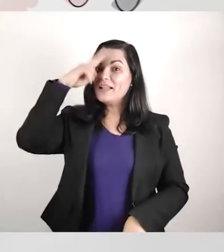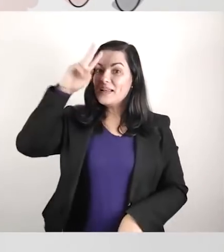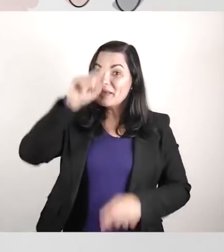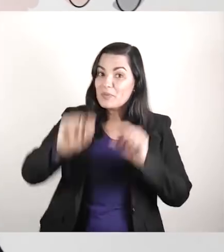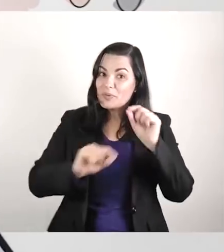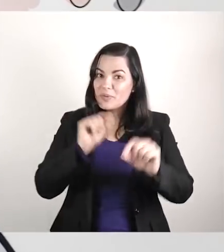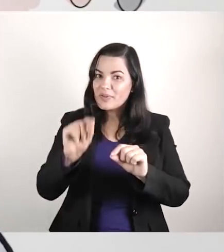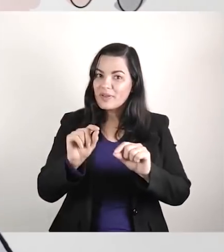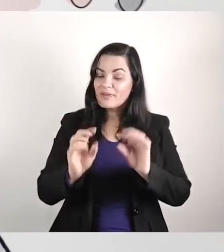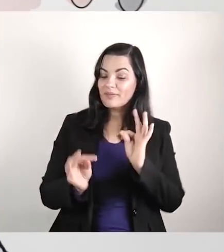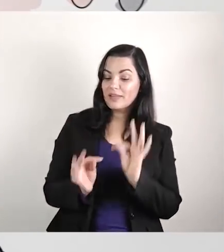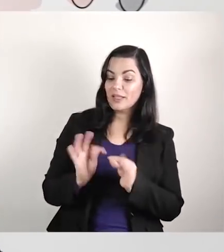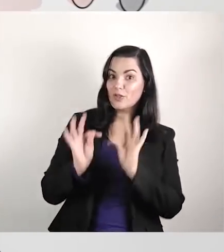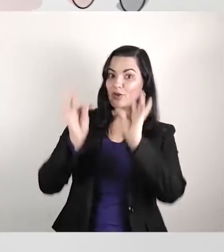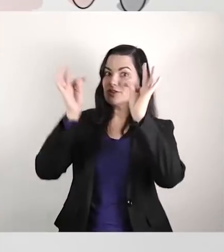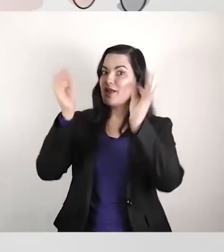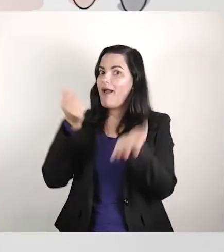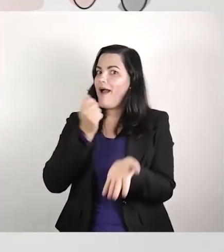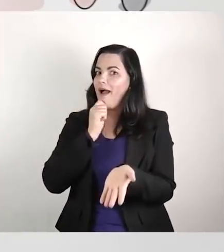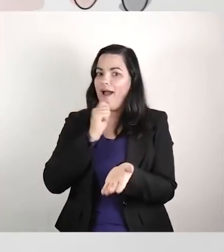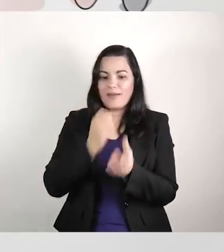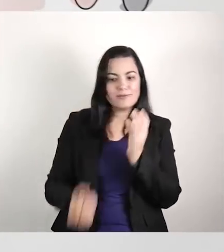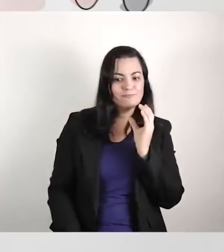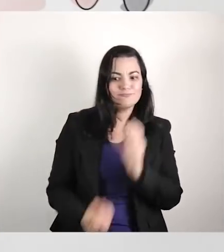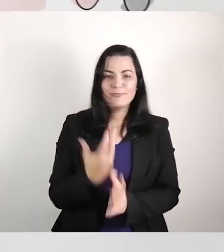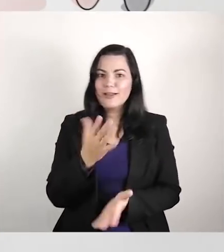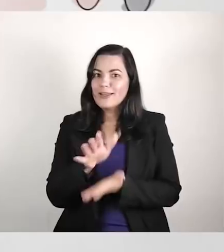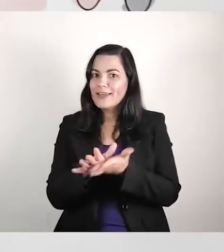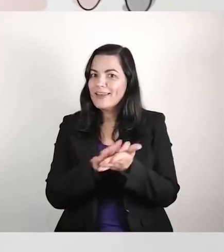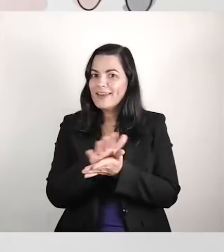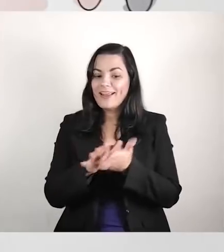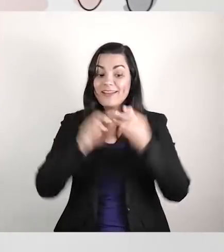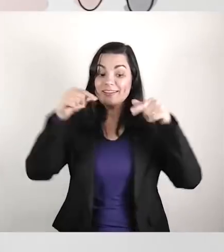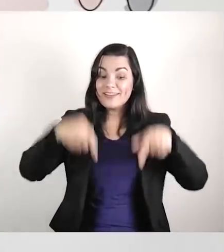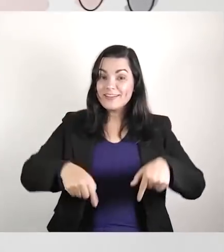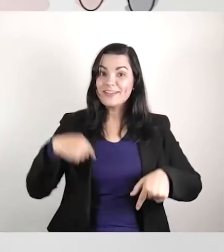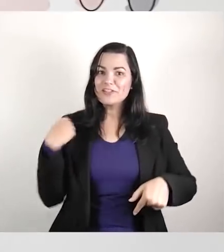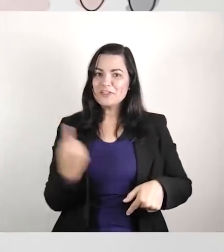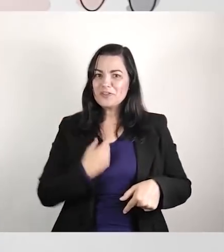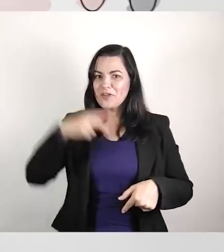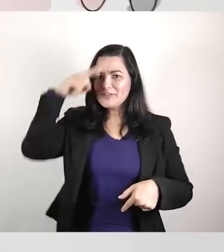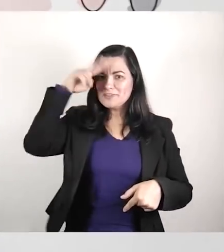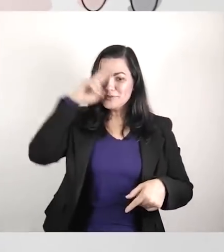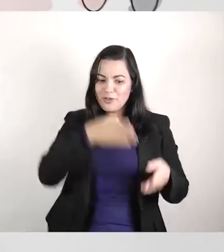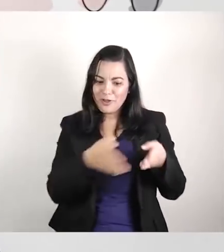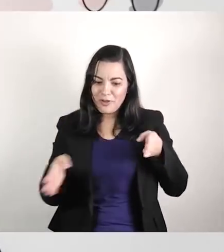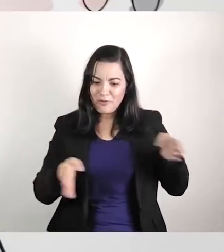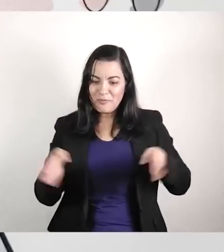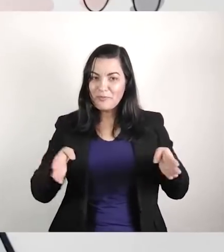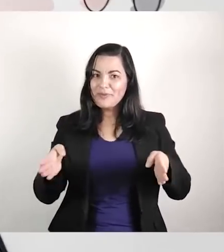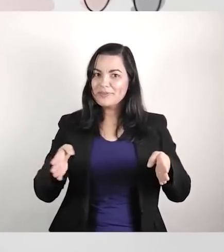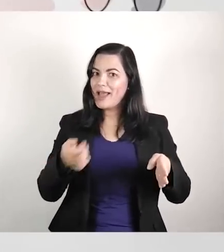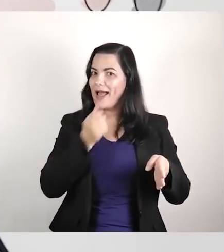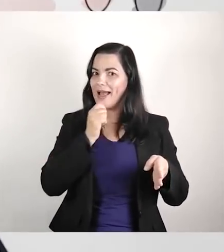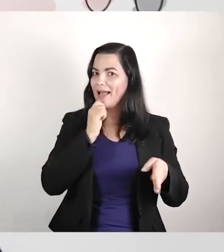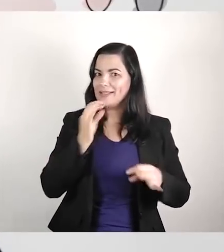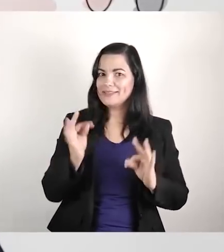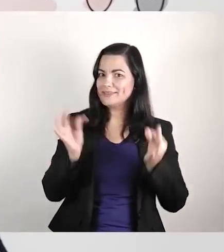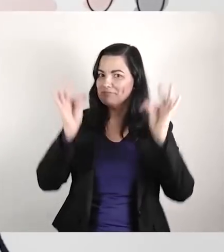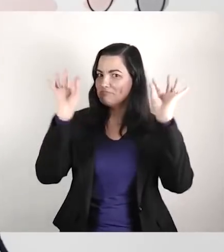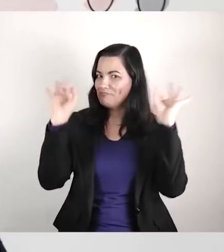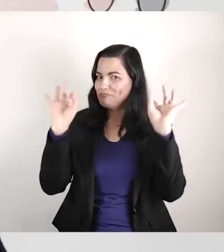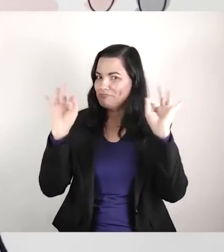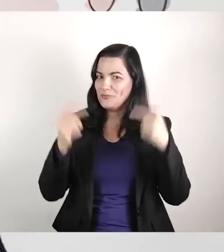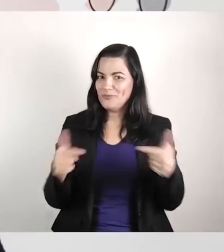Lembre-se que a tecnologia ainda não foi inventada aqui na nossa história, viu? Vocês vão ter que quebrar a